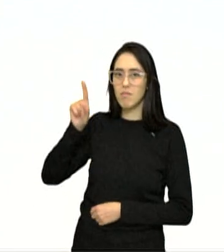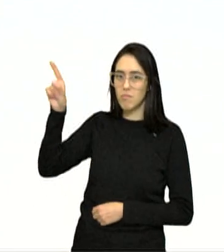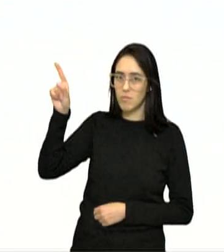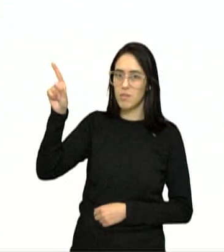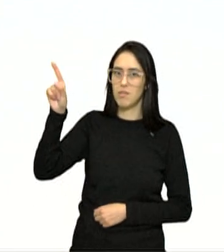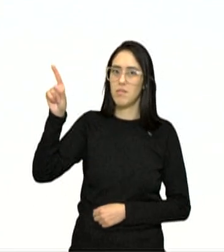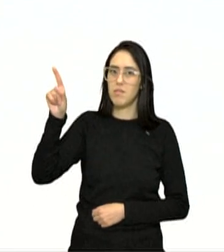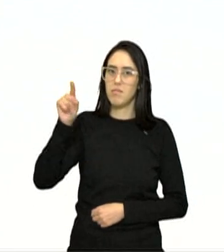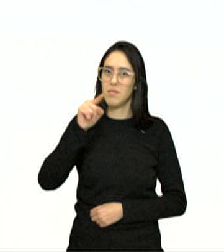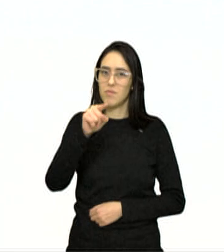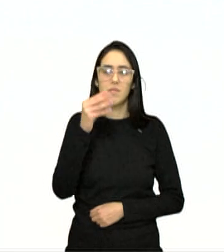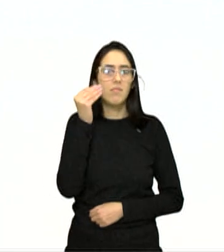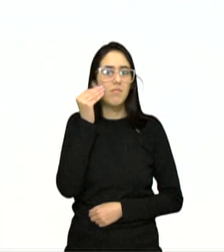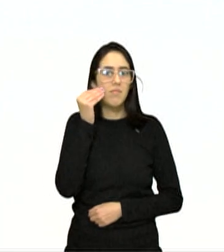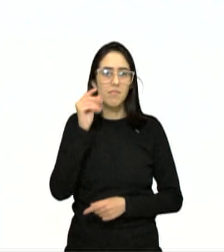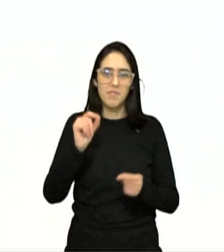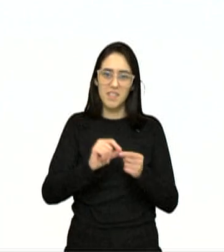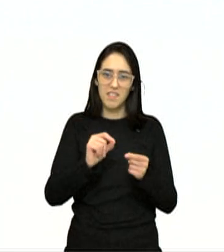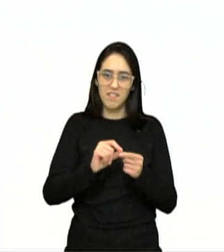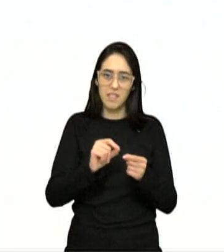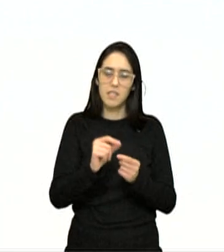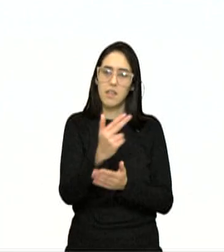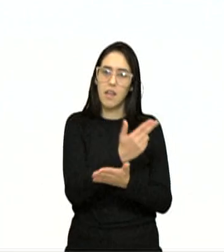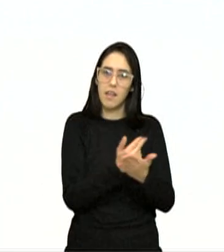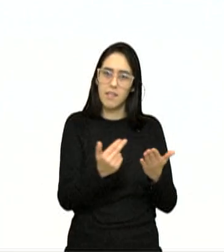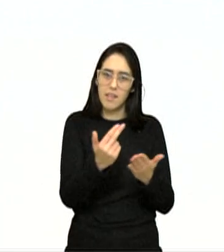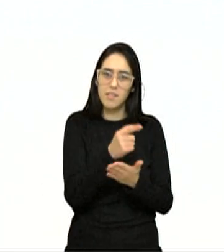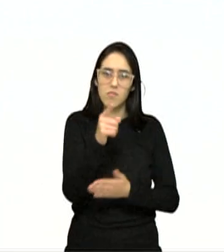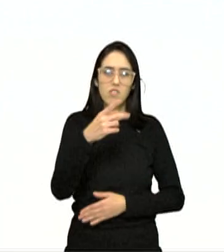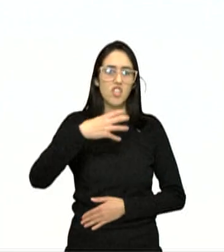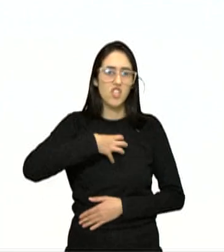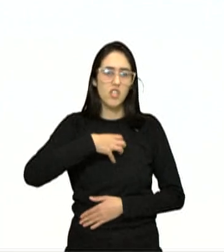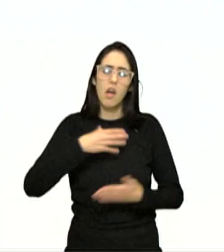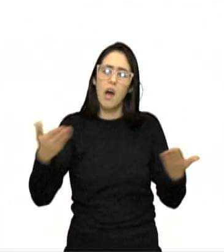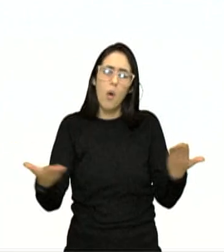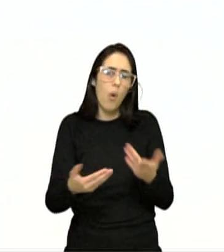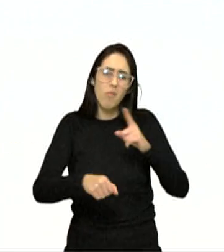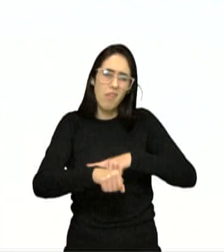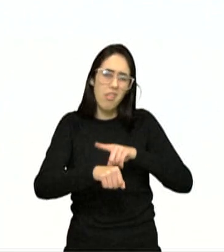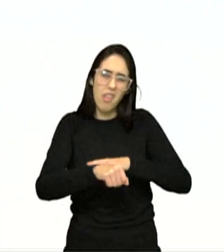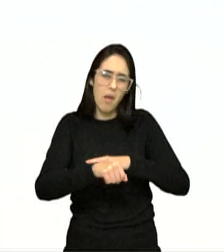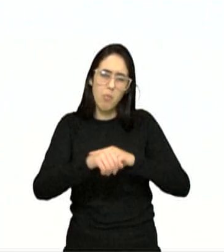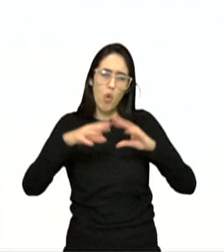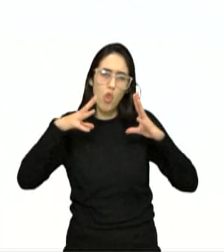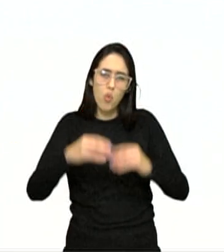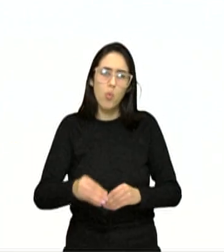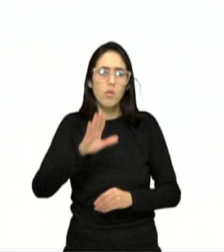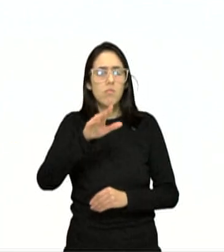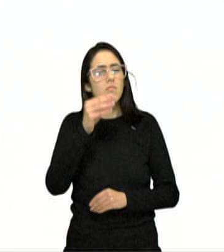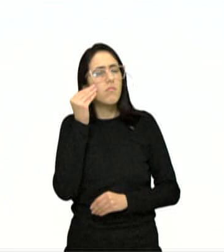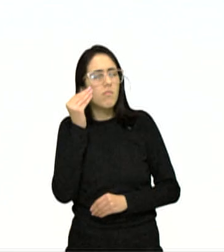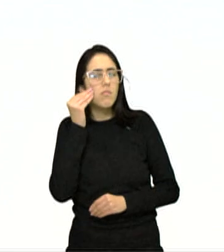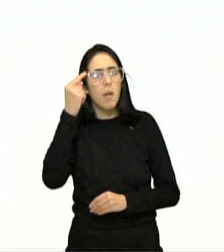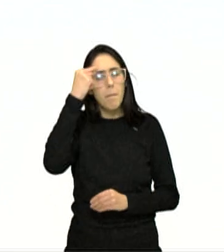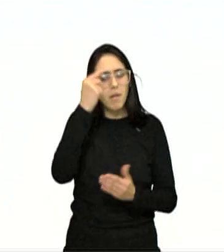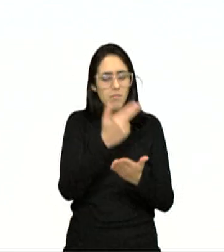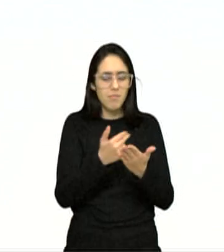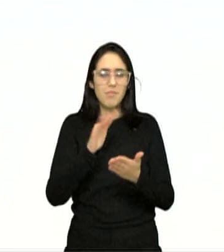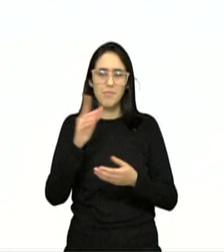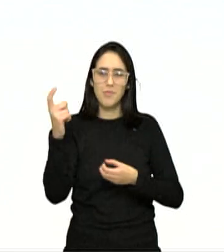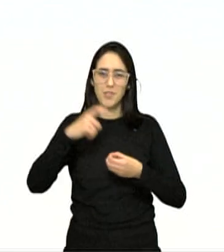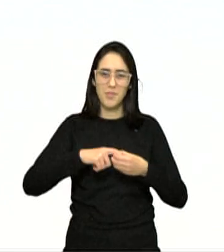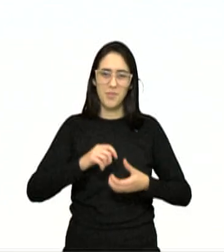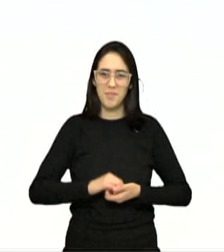ver com a sua história. Faça o desenho, esboce o desenho, porque não vai dar tempo de terminá-lo, né? Esboce uma ideia e eu já volto.